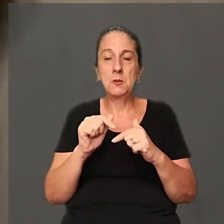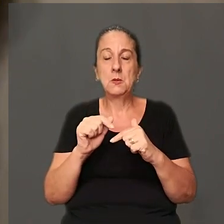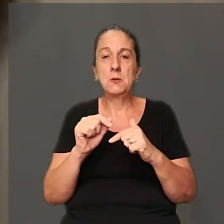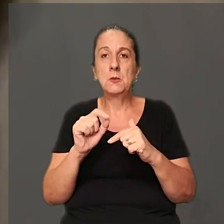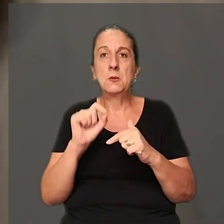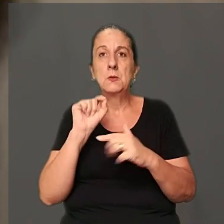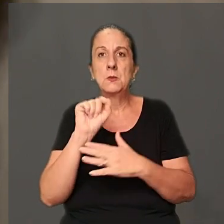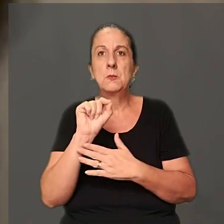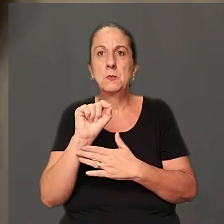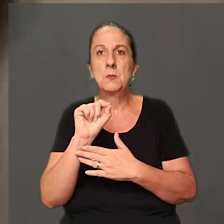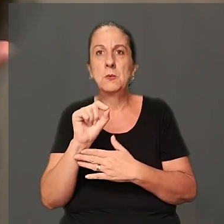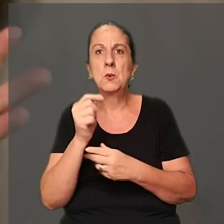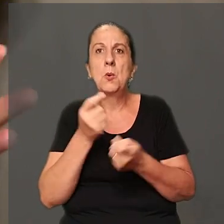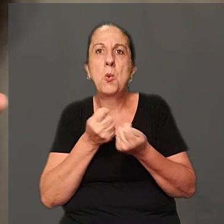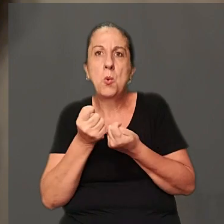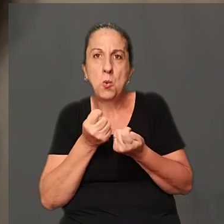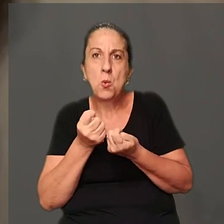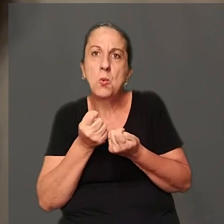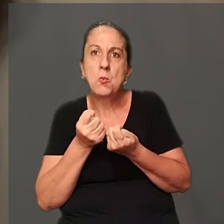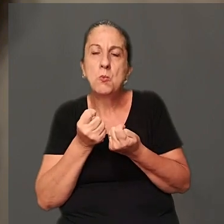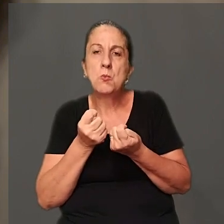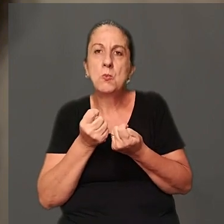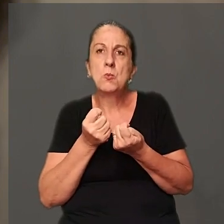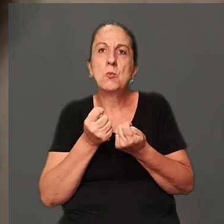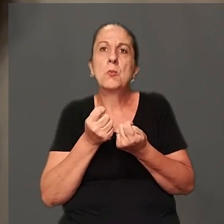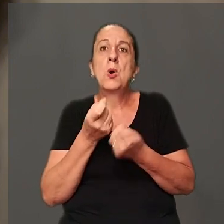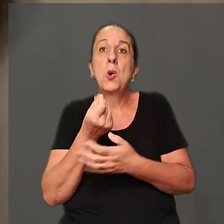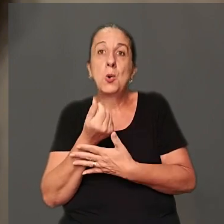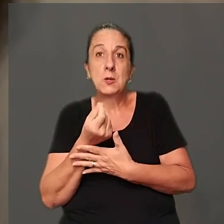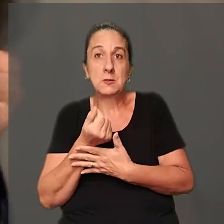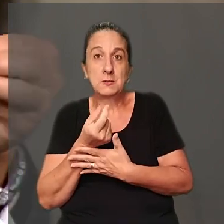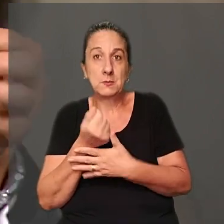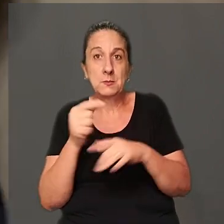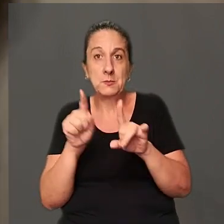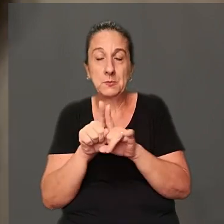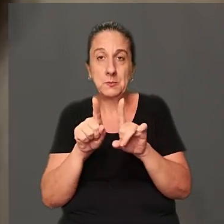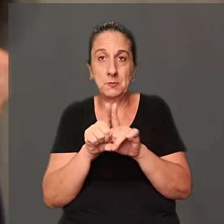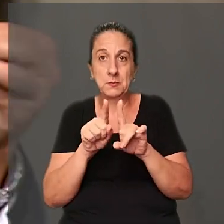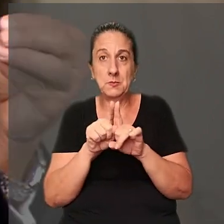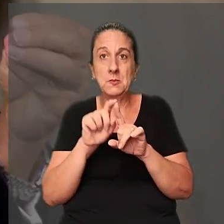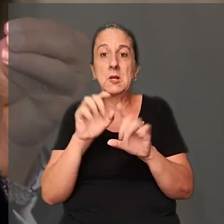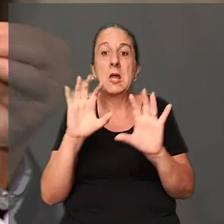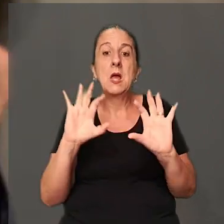órgão de controle orçamentário e de